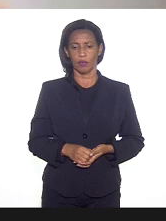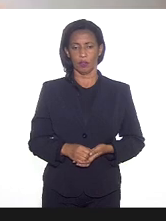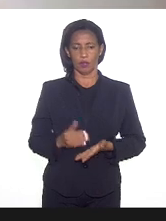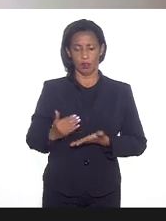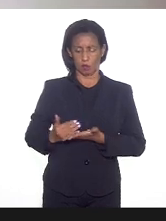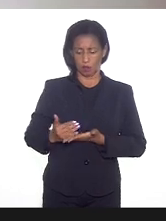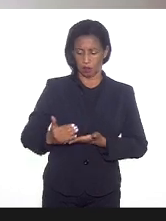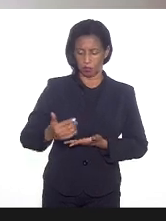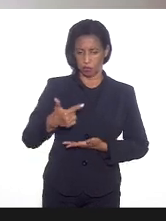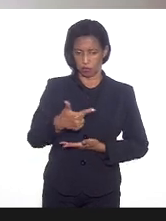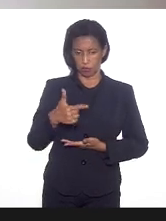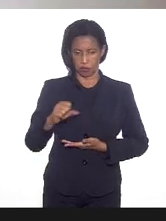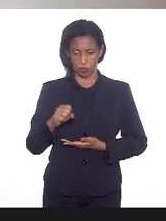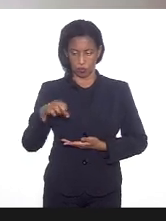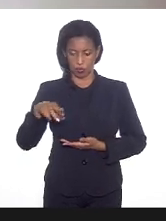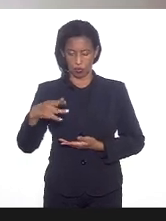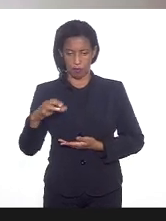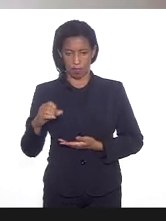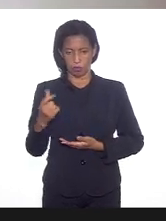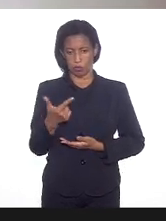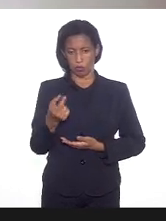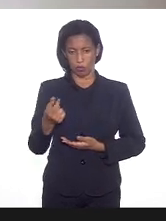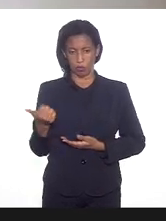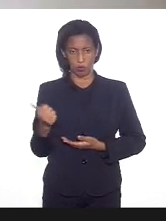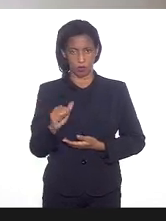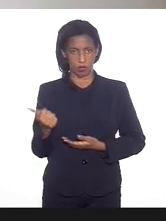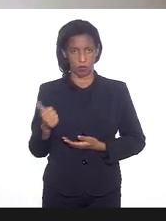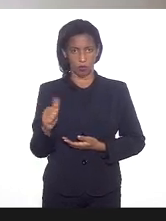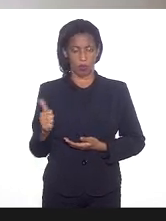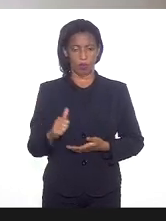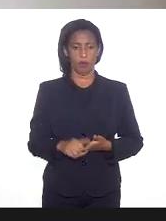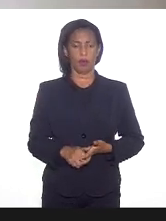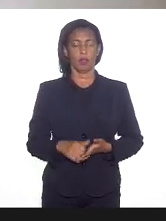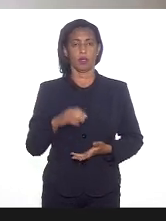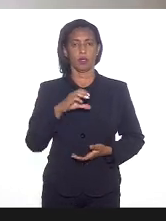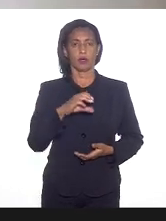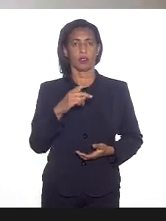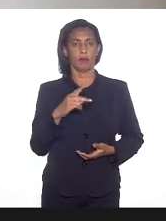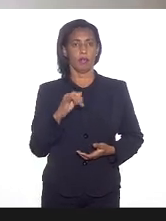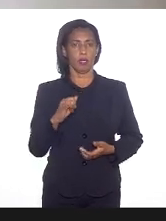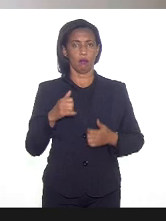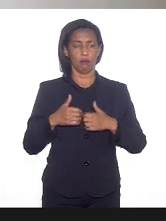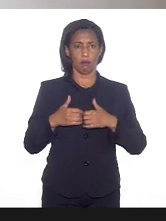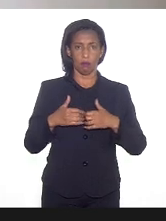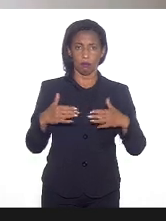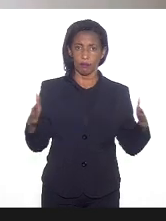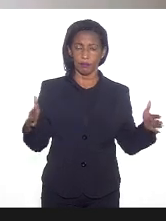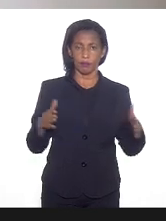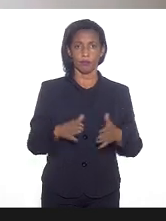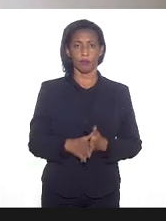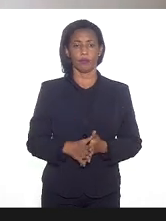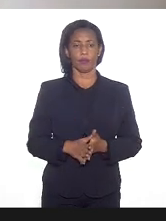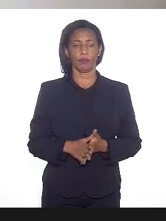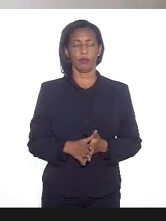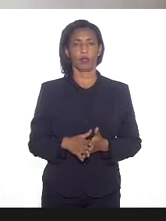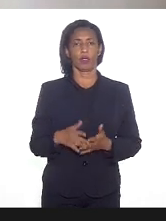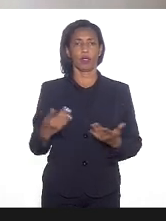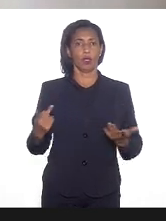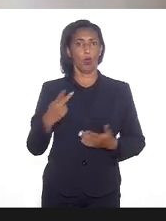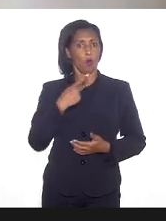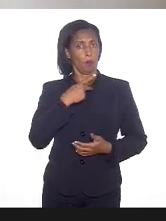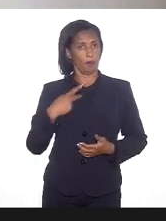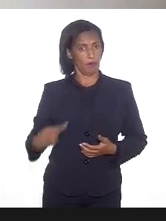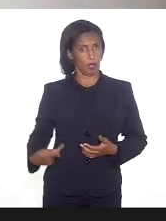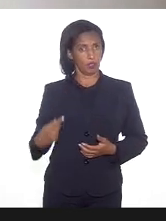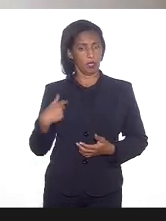desde o dia 28 de março de 2019, quando essa CPI foi instalada, me tendo como presidente